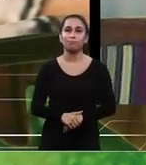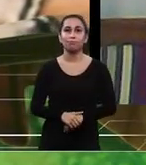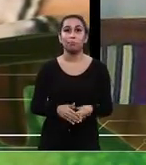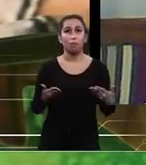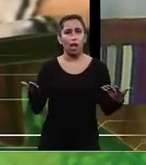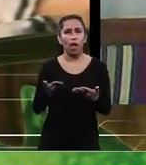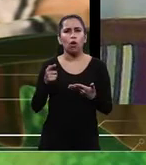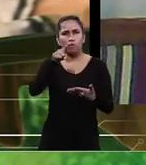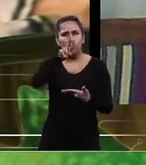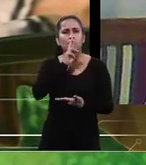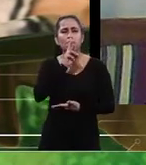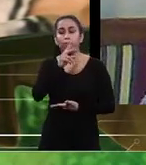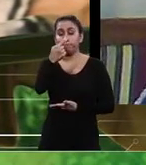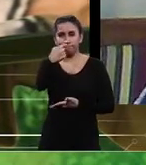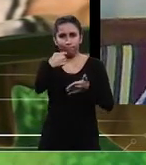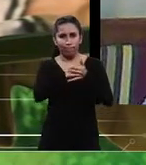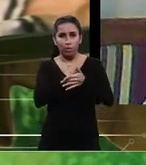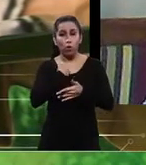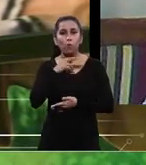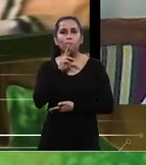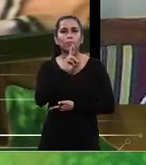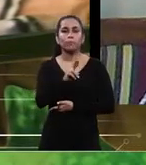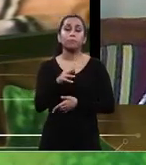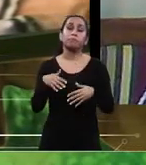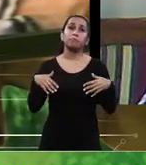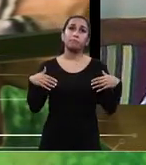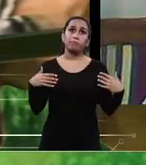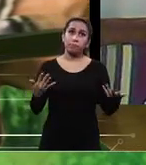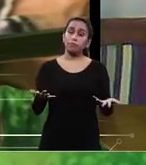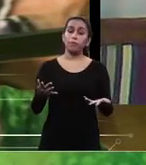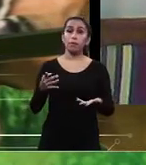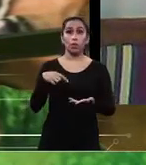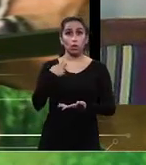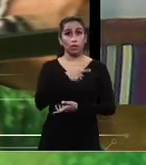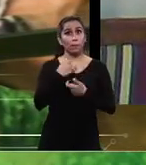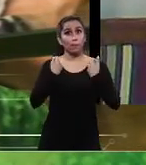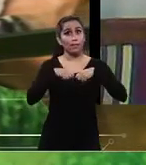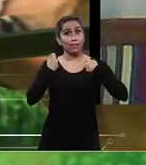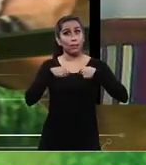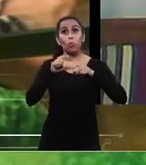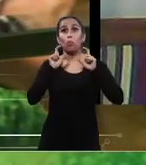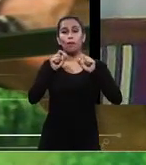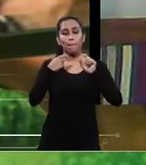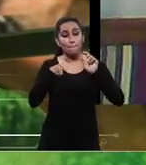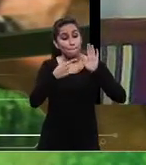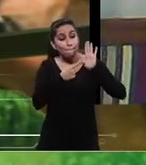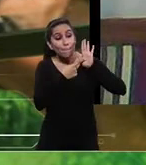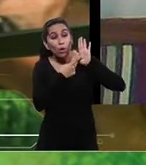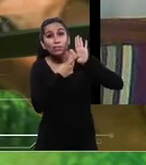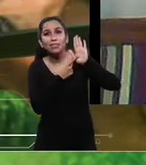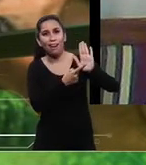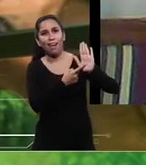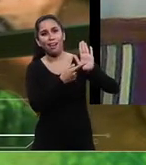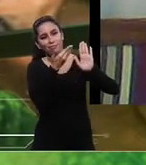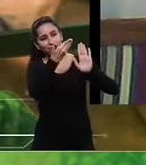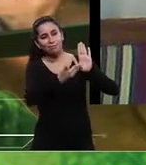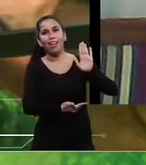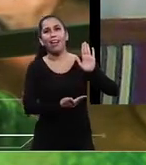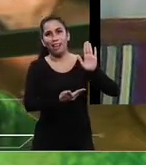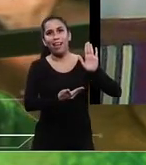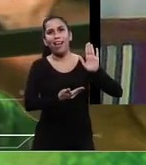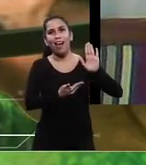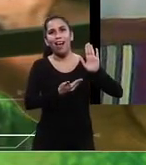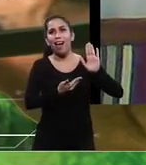objetivamente sua pergunta, a gente precisa mostrar, a gente precisa abrir mercados e não